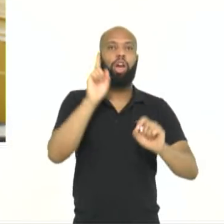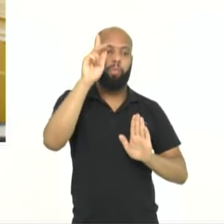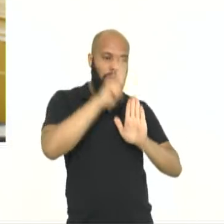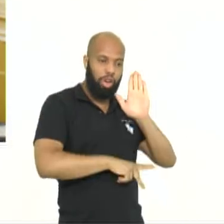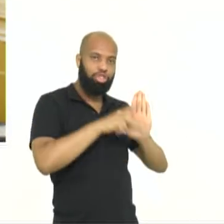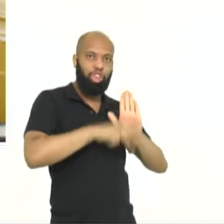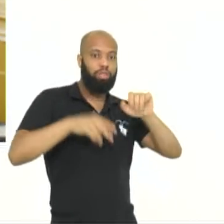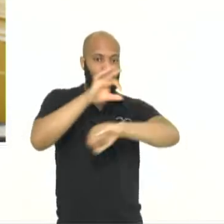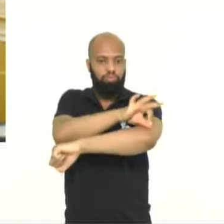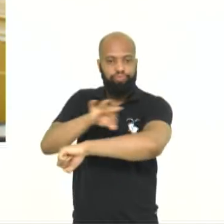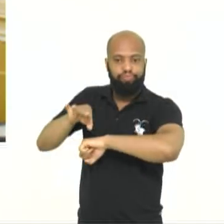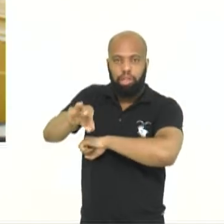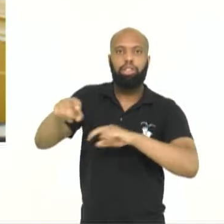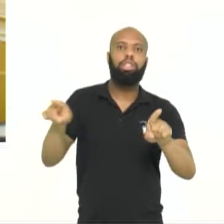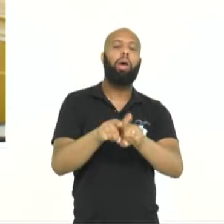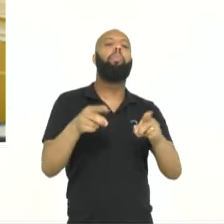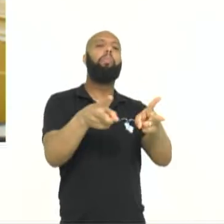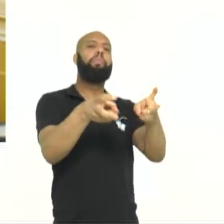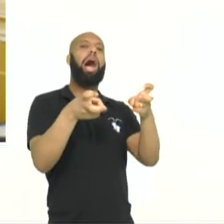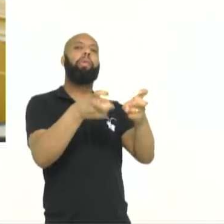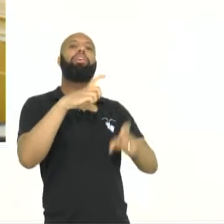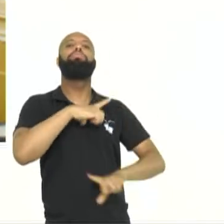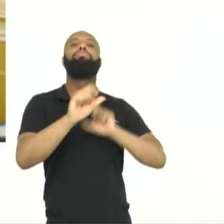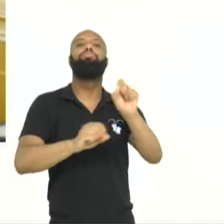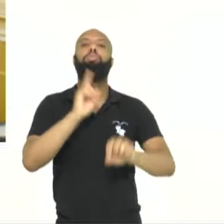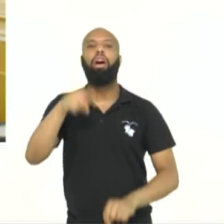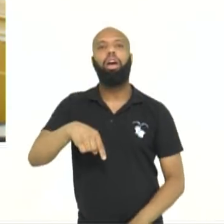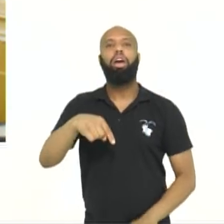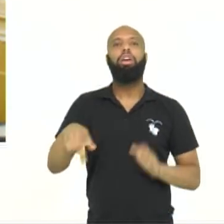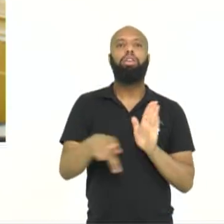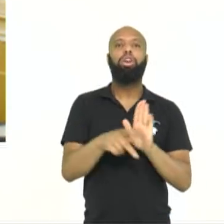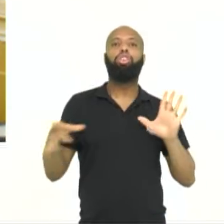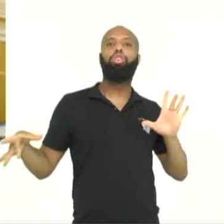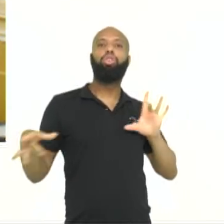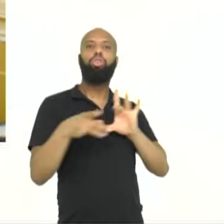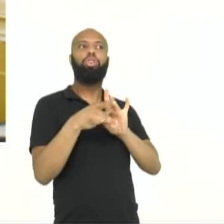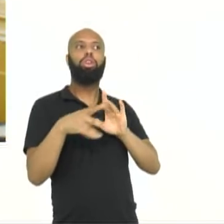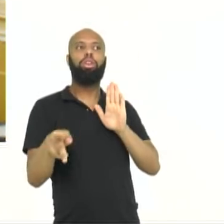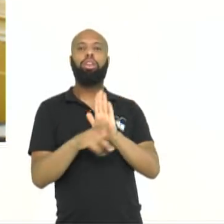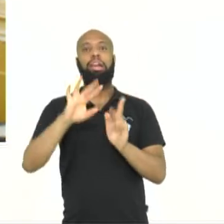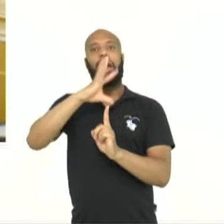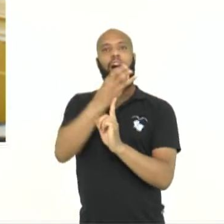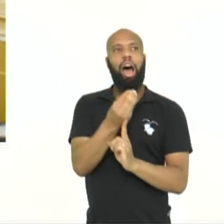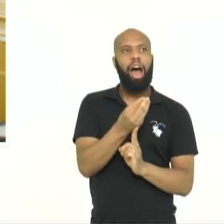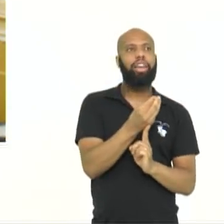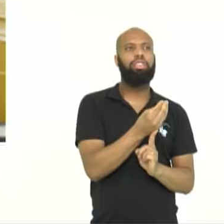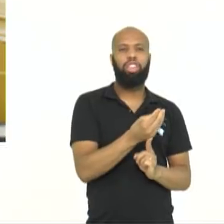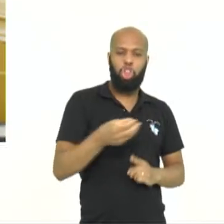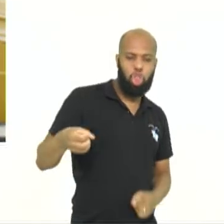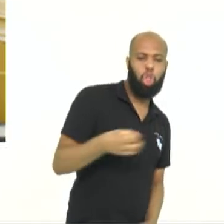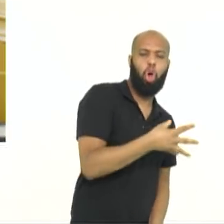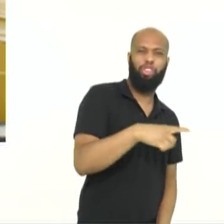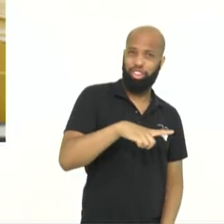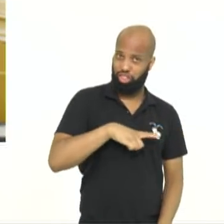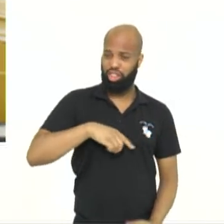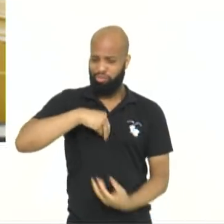projeto arquitetônico, né? Que a gente pode perceber. Era uma junção de arte eclética com arte nouveau, com a nova